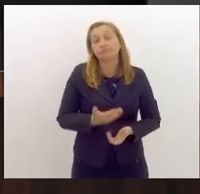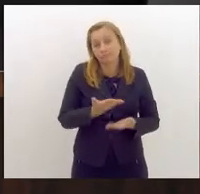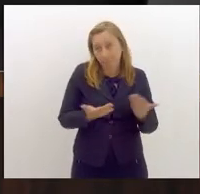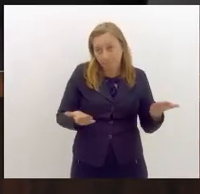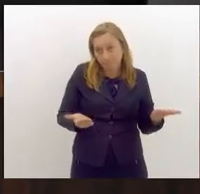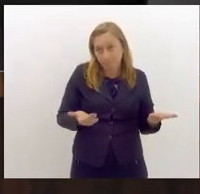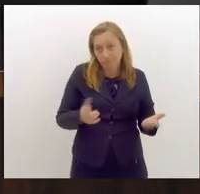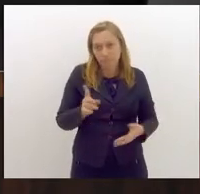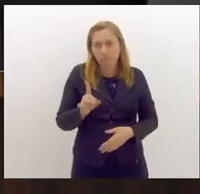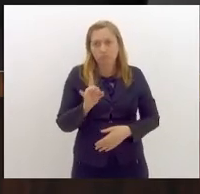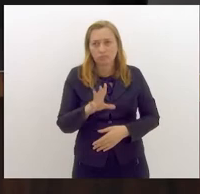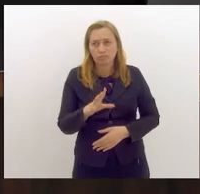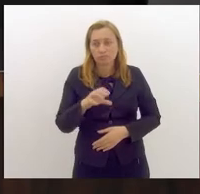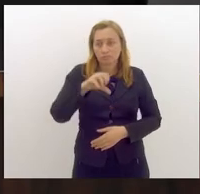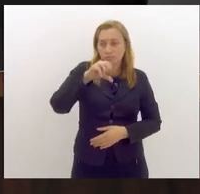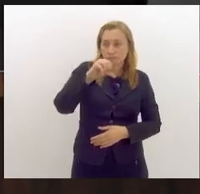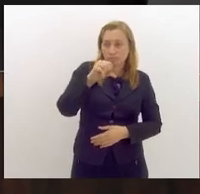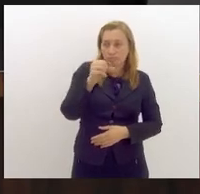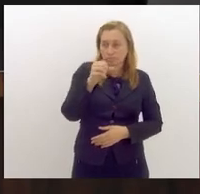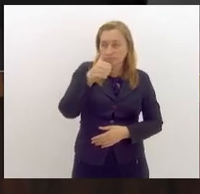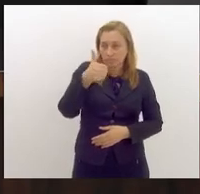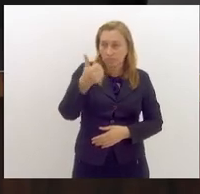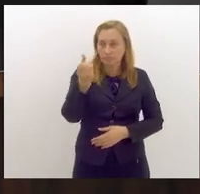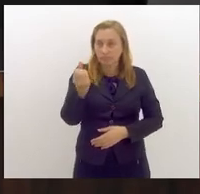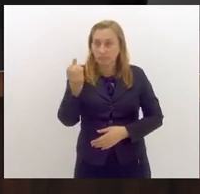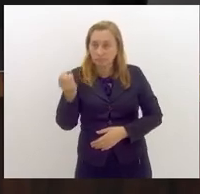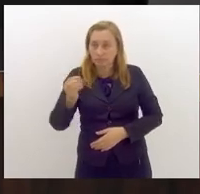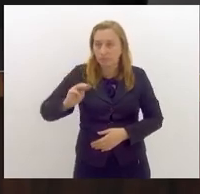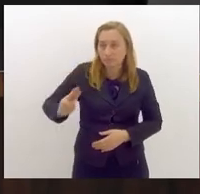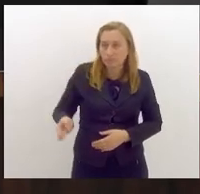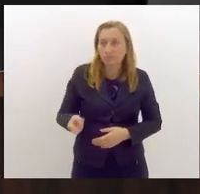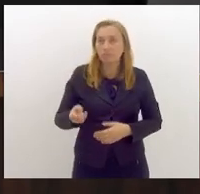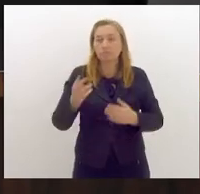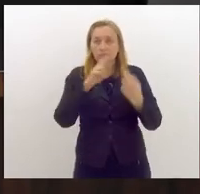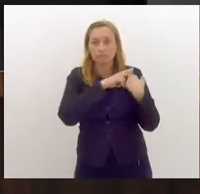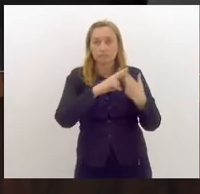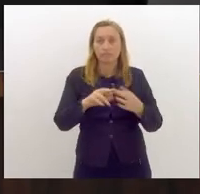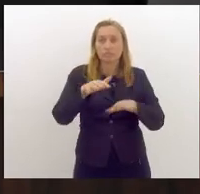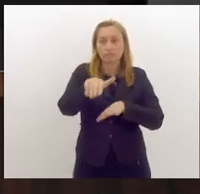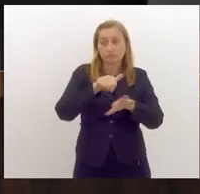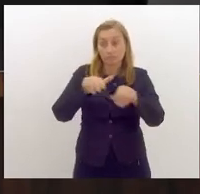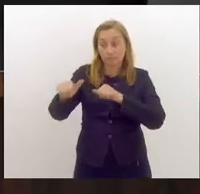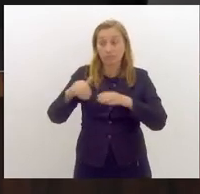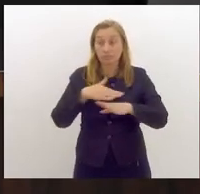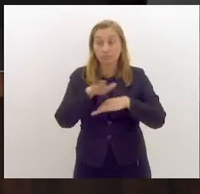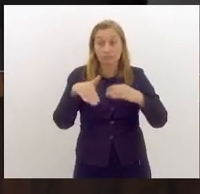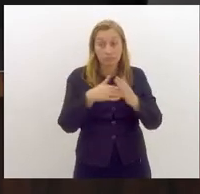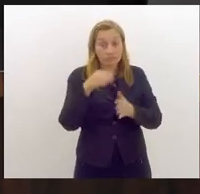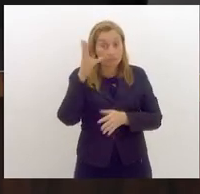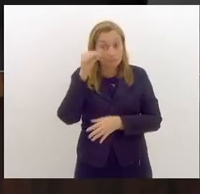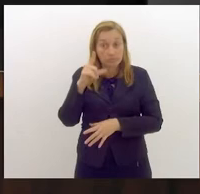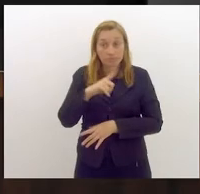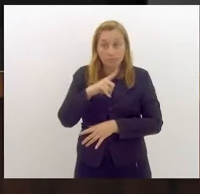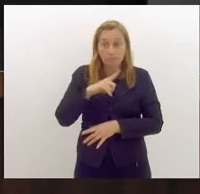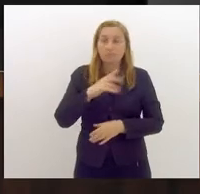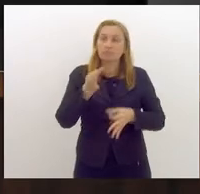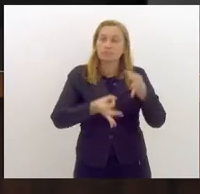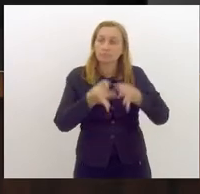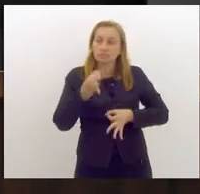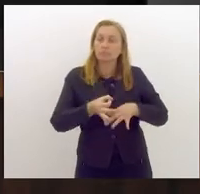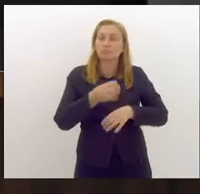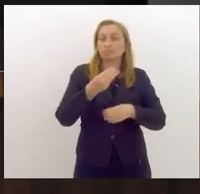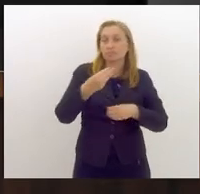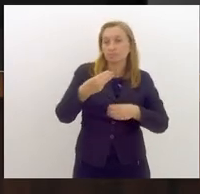perder então não são 160 milhões então a gente precisa ter responsabilidade de chamar que todos os interessados é justo que o município do Rio